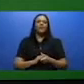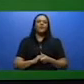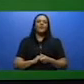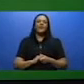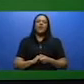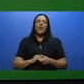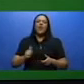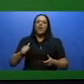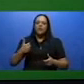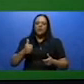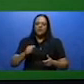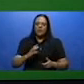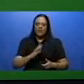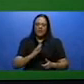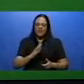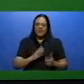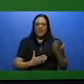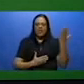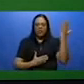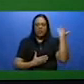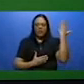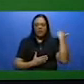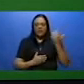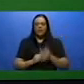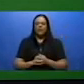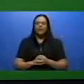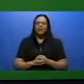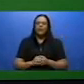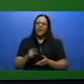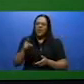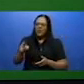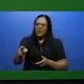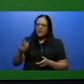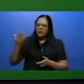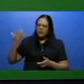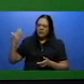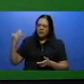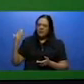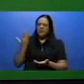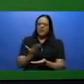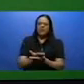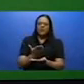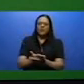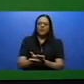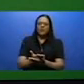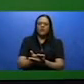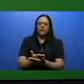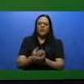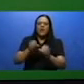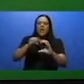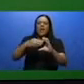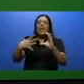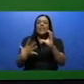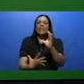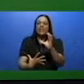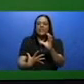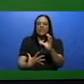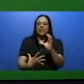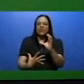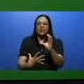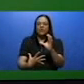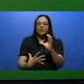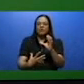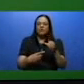As primeiras cidades do passado. Você estudou alguns aspectos da cidade. Agora, que tal fazer uma viagem